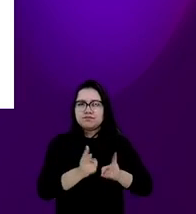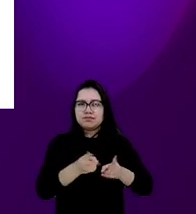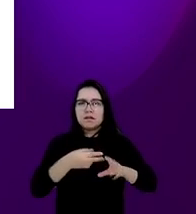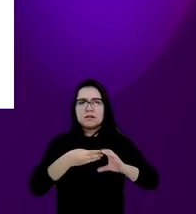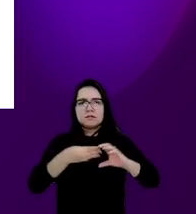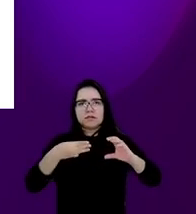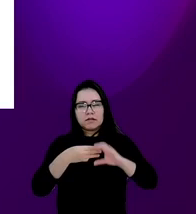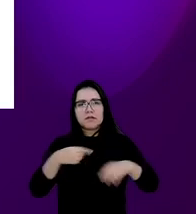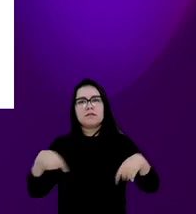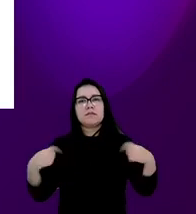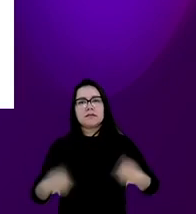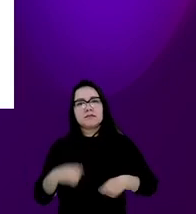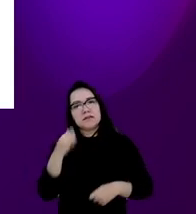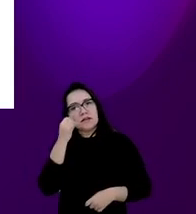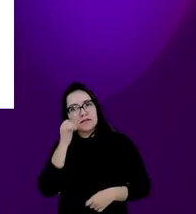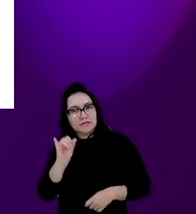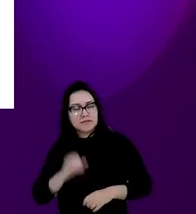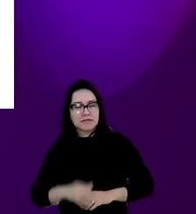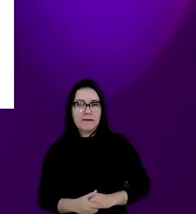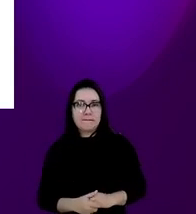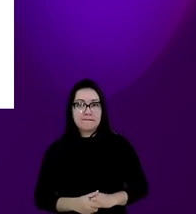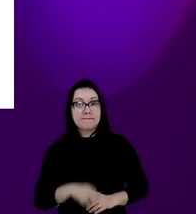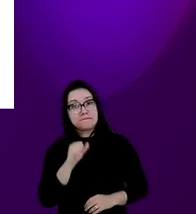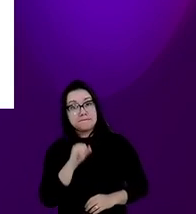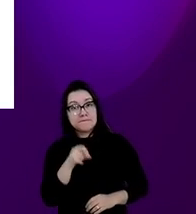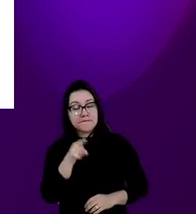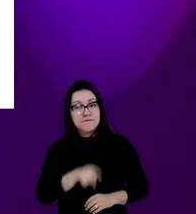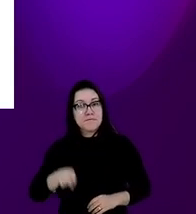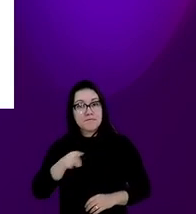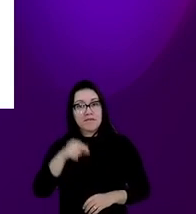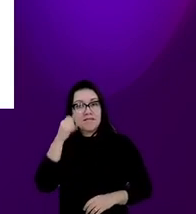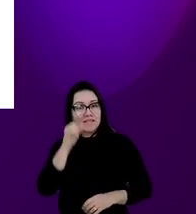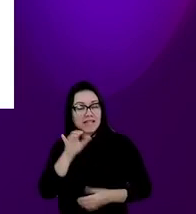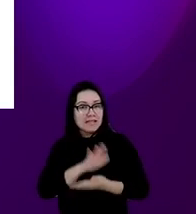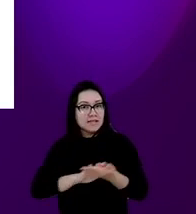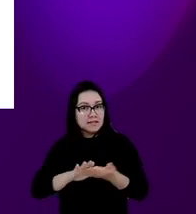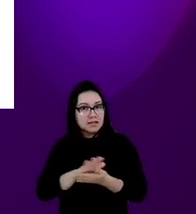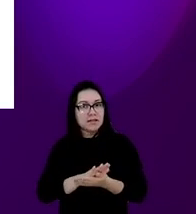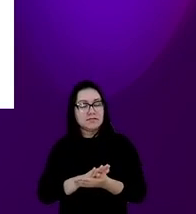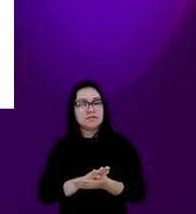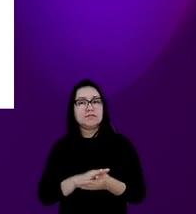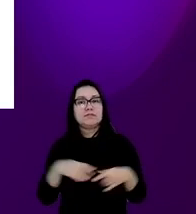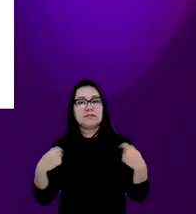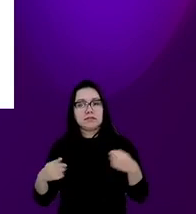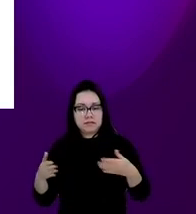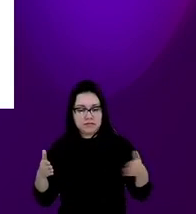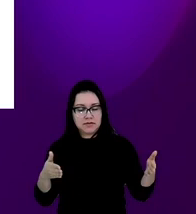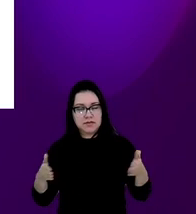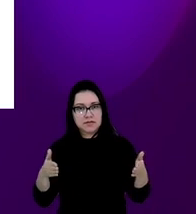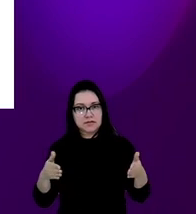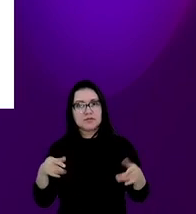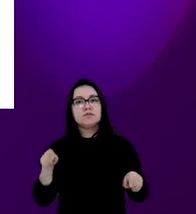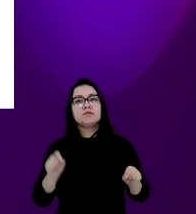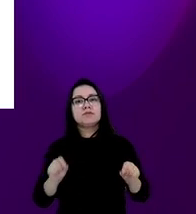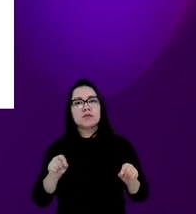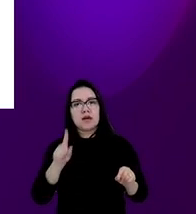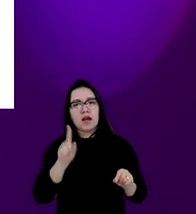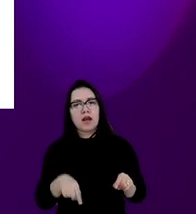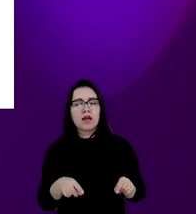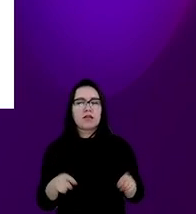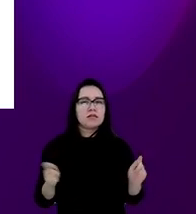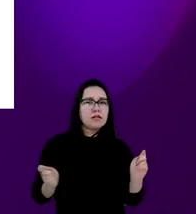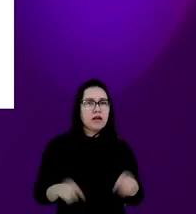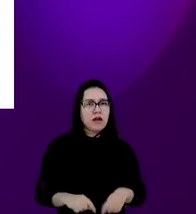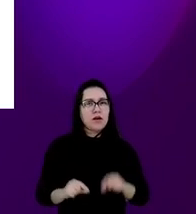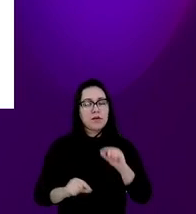ser evitados, e se eles não forem evitados, deve existir um período de washout que permita que